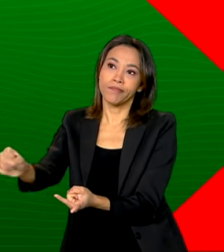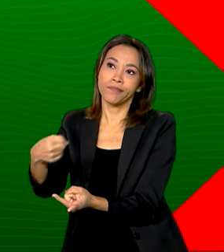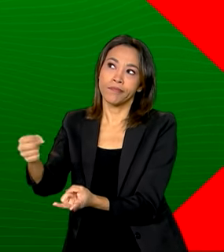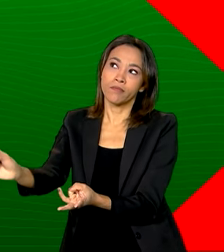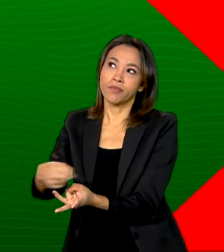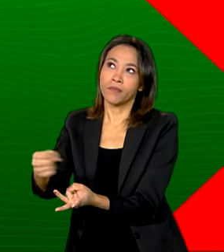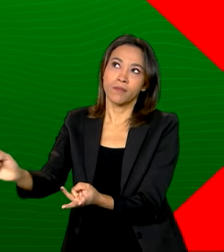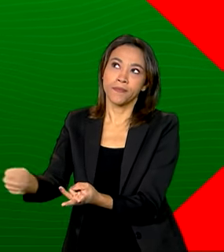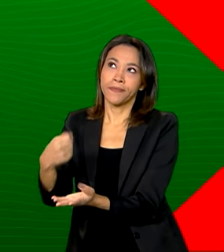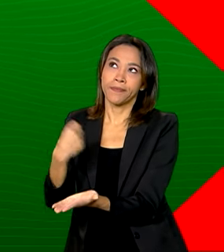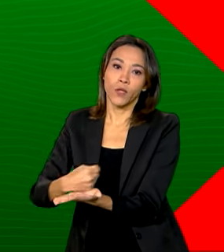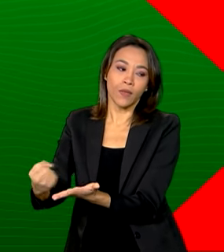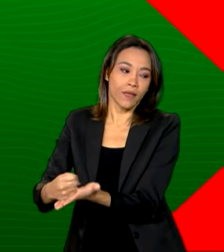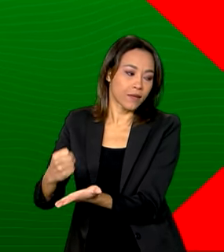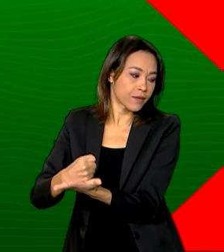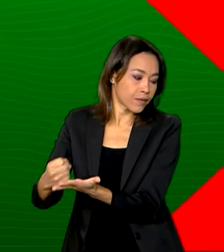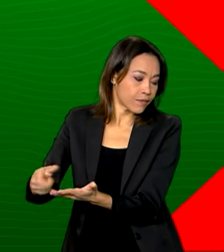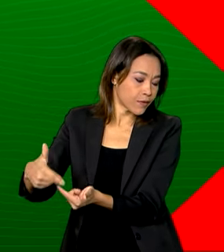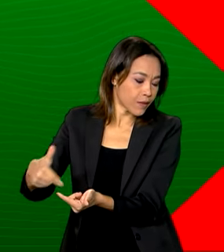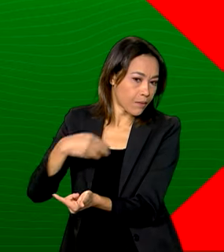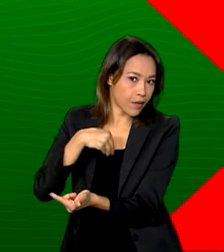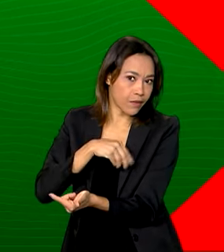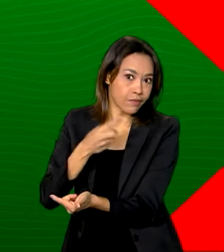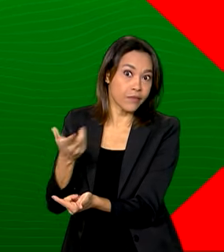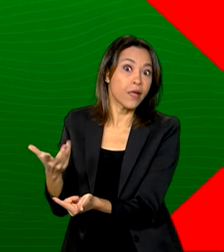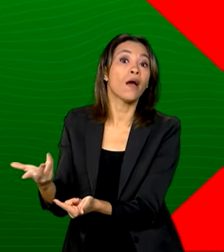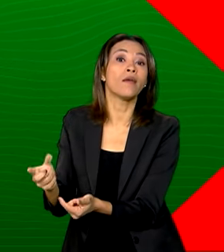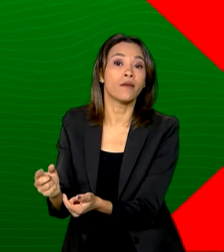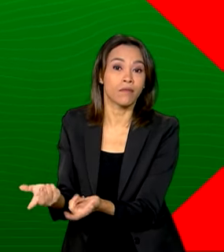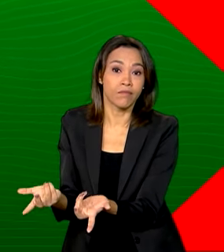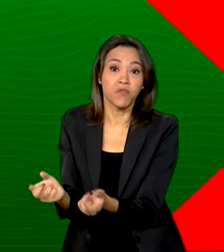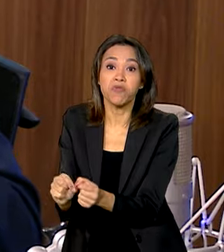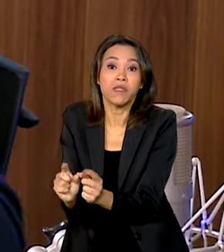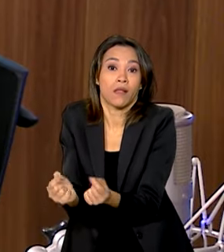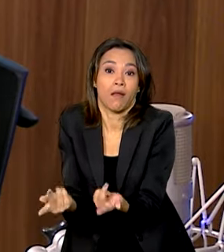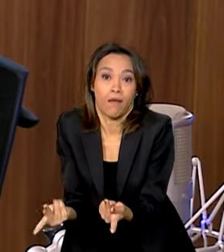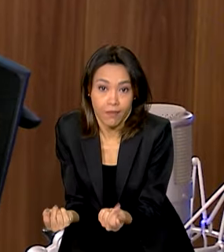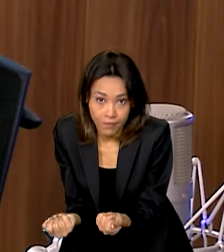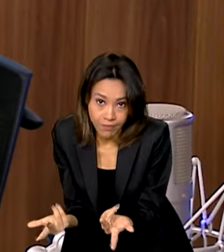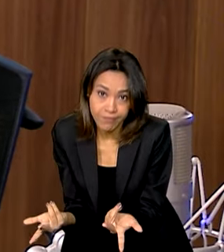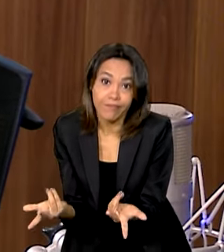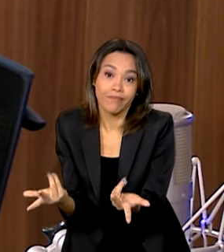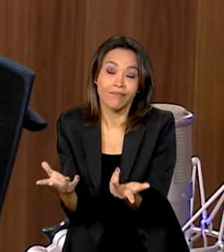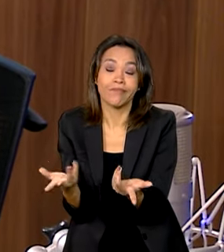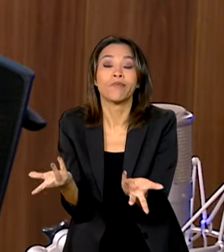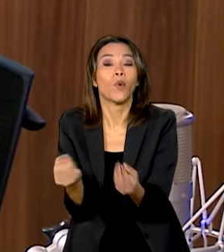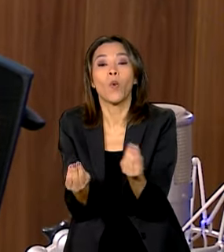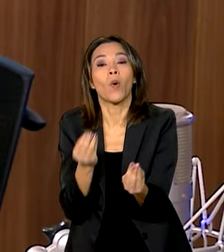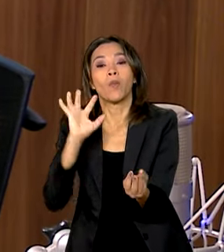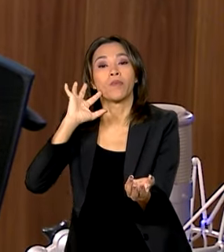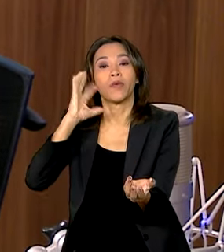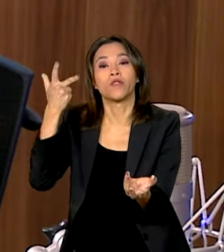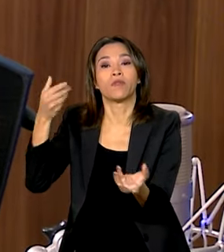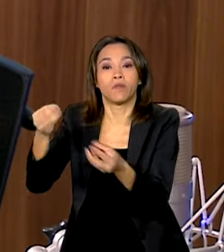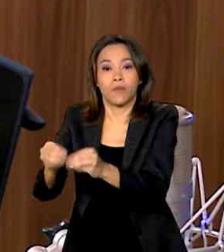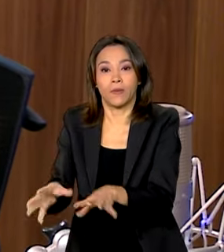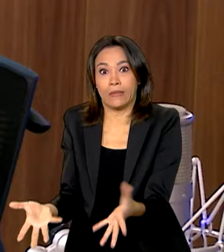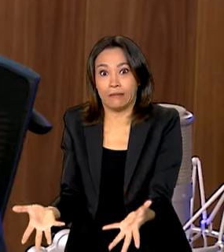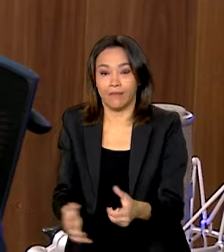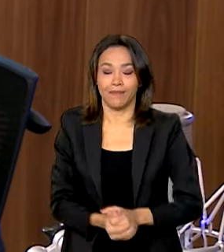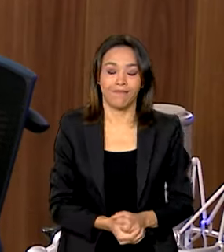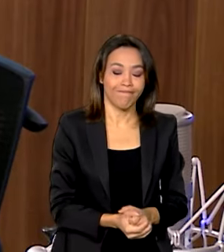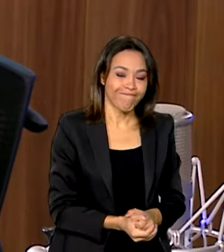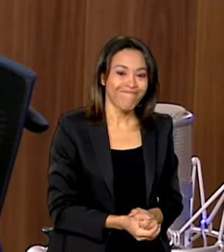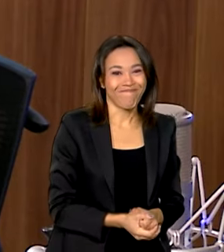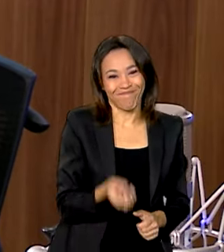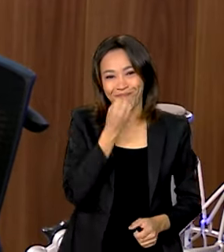técnico efetivo da sudem está defasado Elson bom dia prazer falar com você